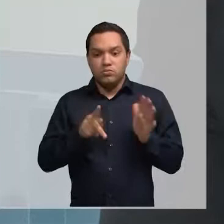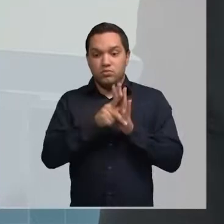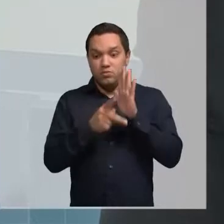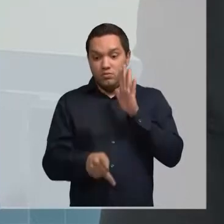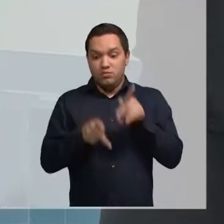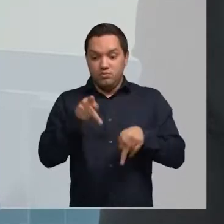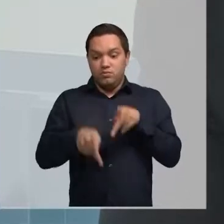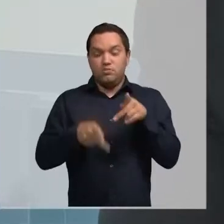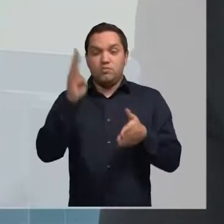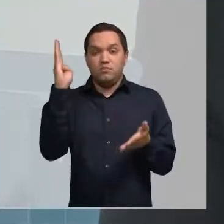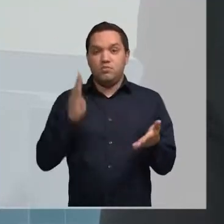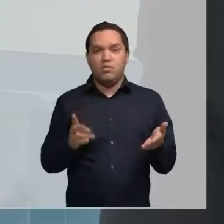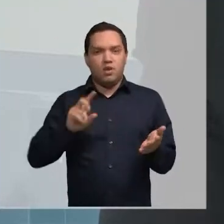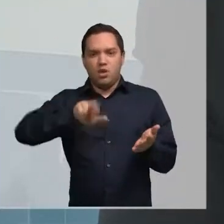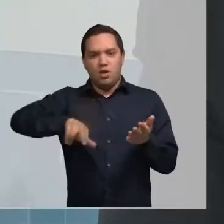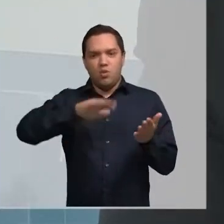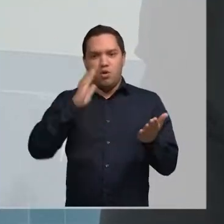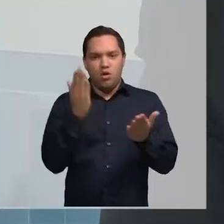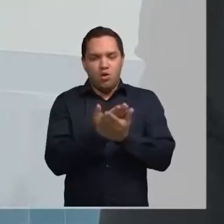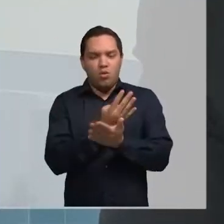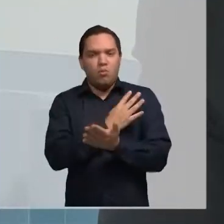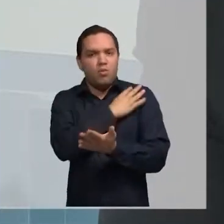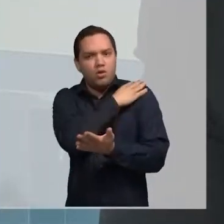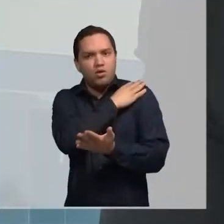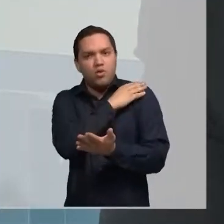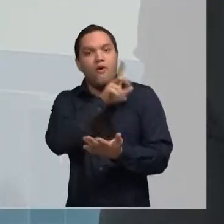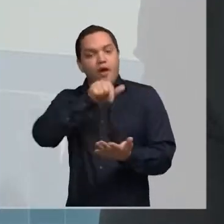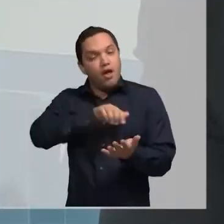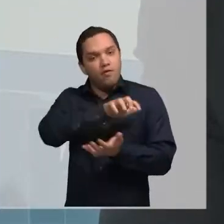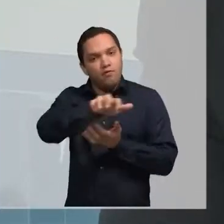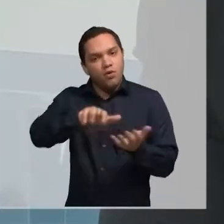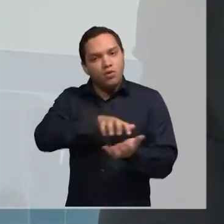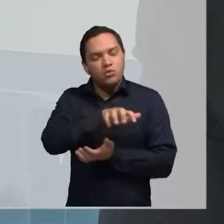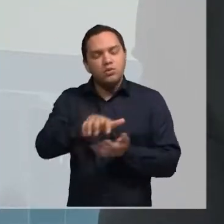brasileiro. Não era golpe militar, era revolução.